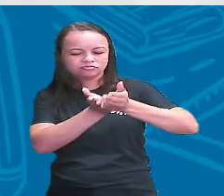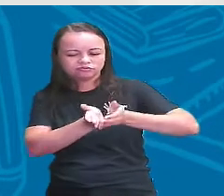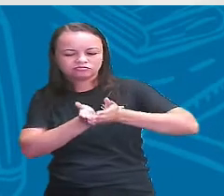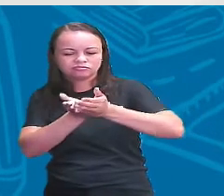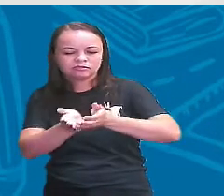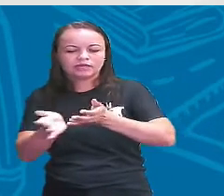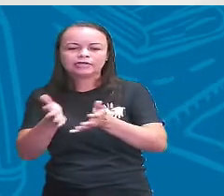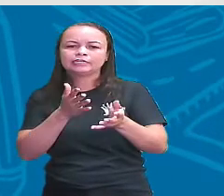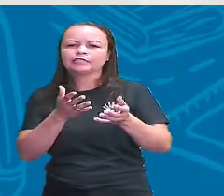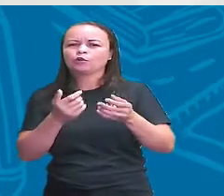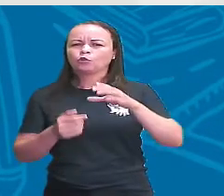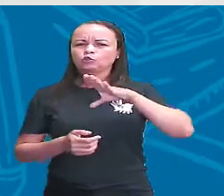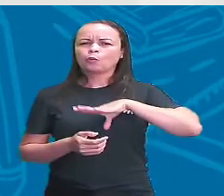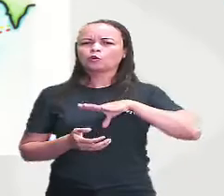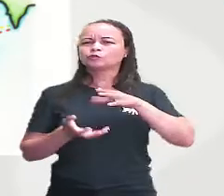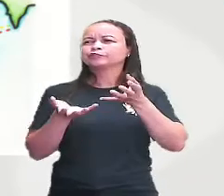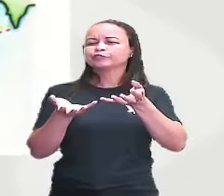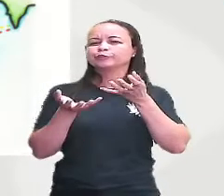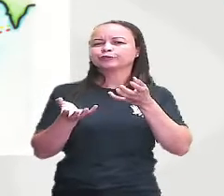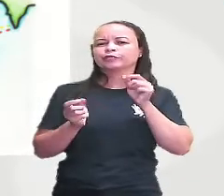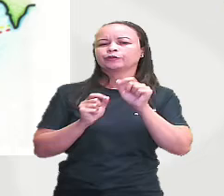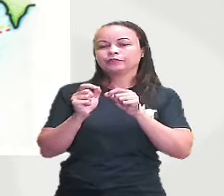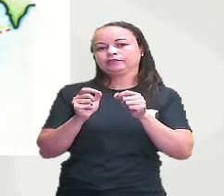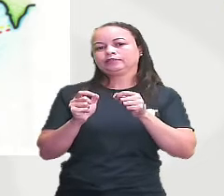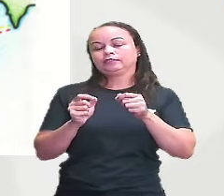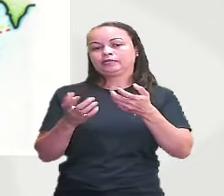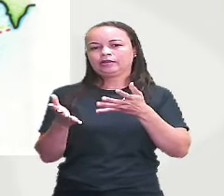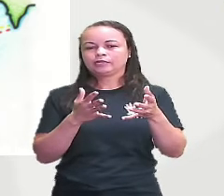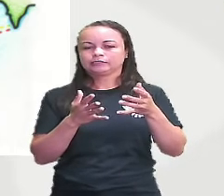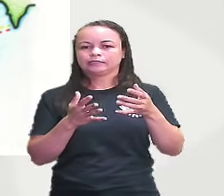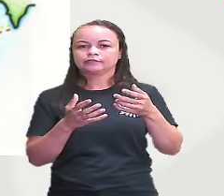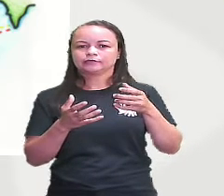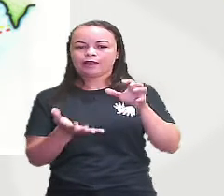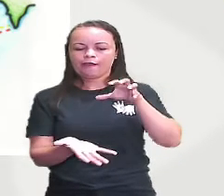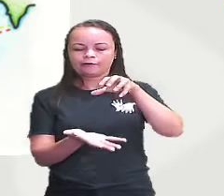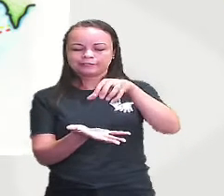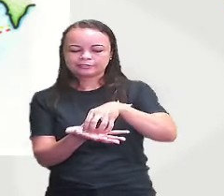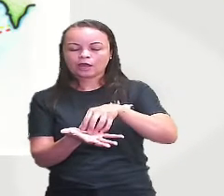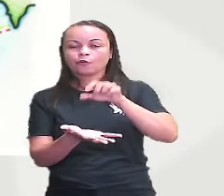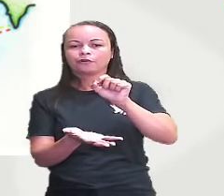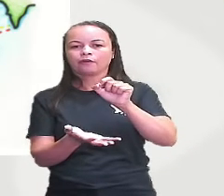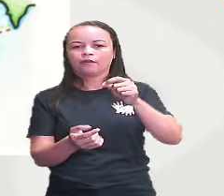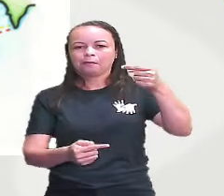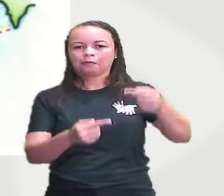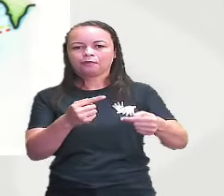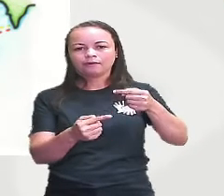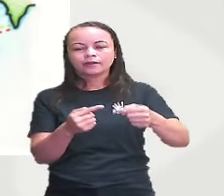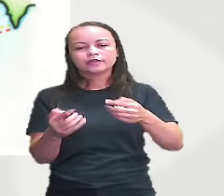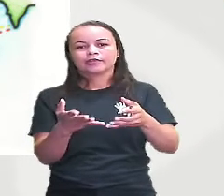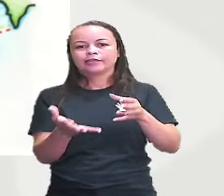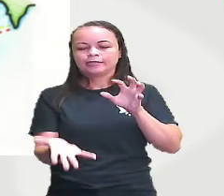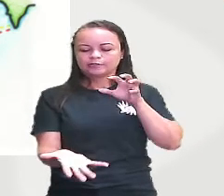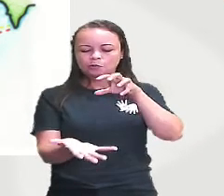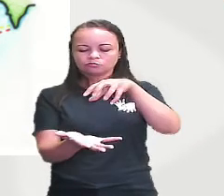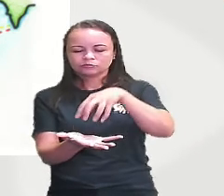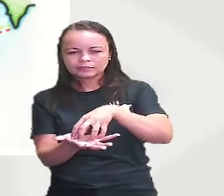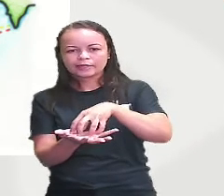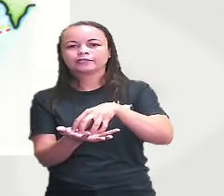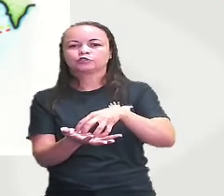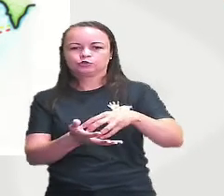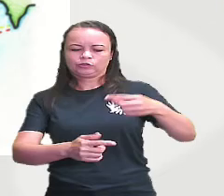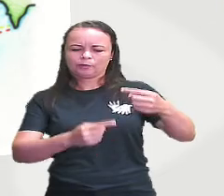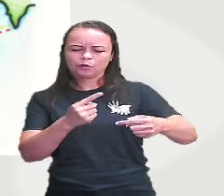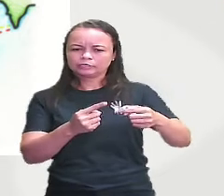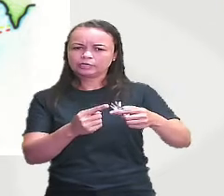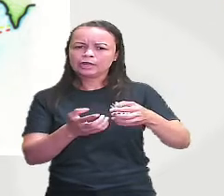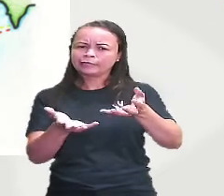certo? Eles queriam centralizar a política toda neles, eles queriam ser o centro da política, eles